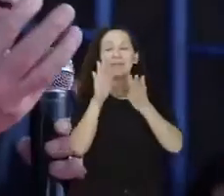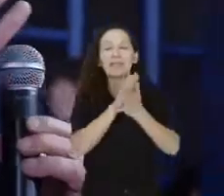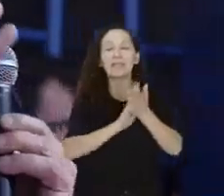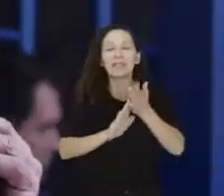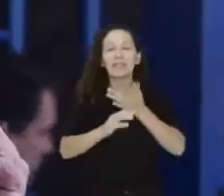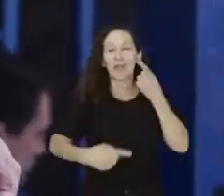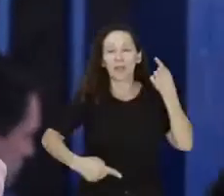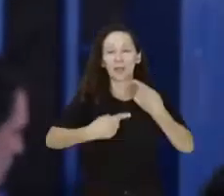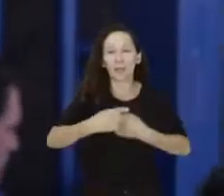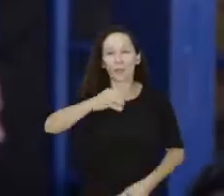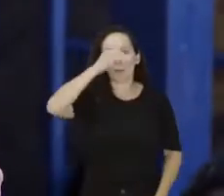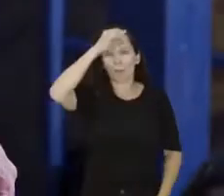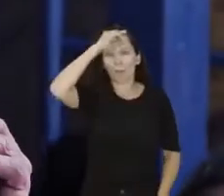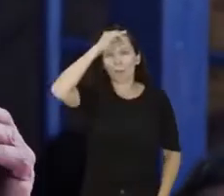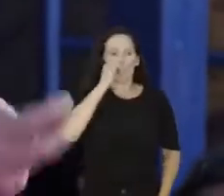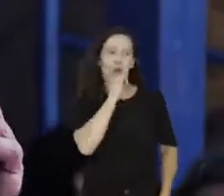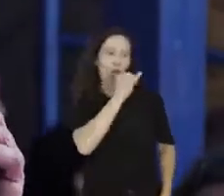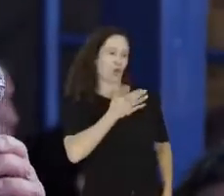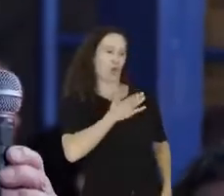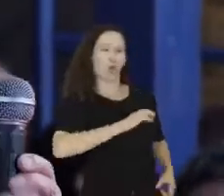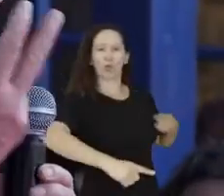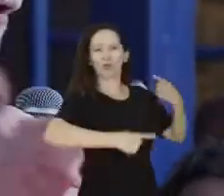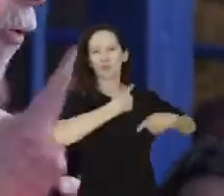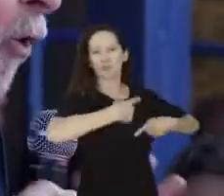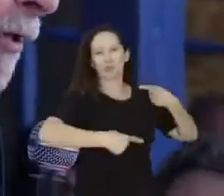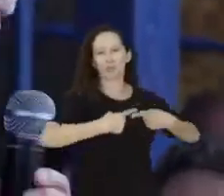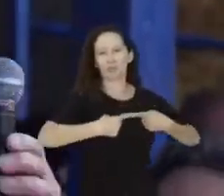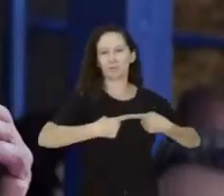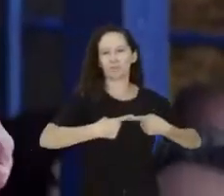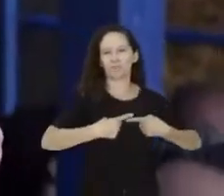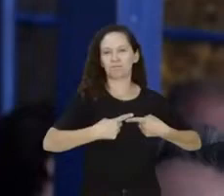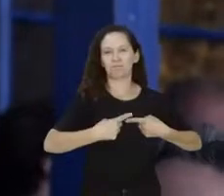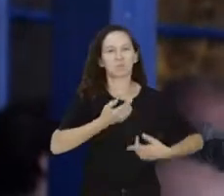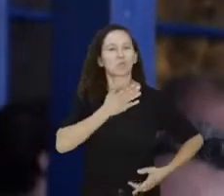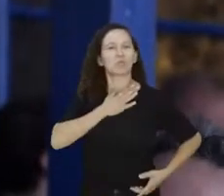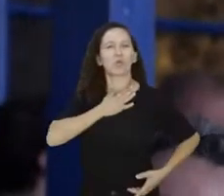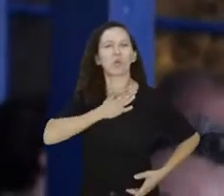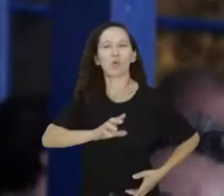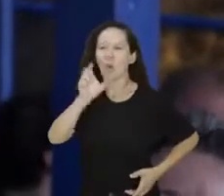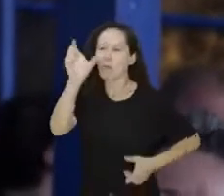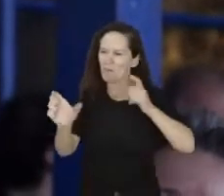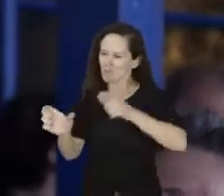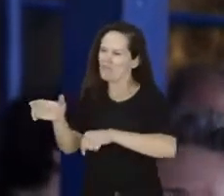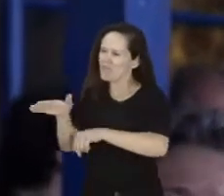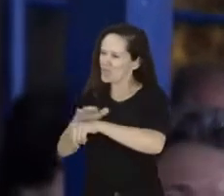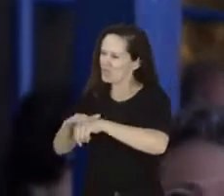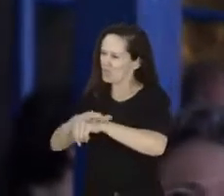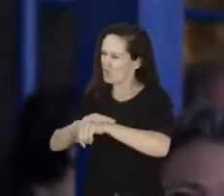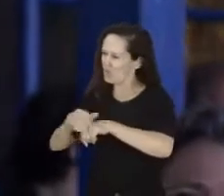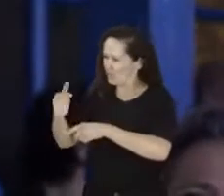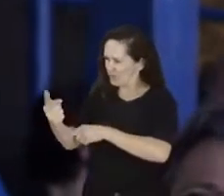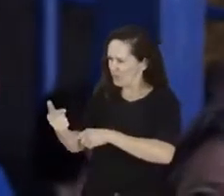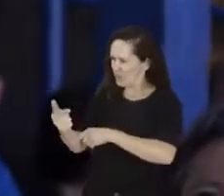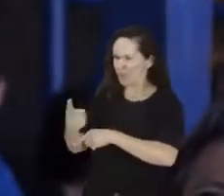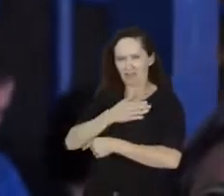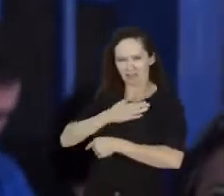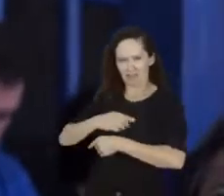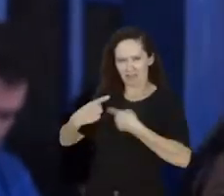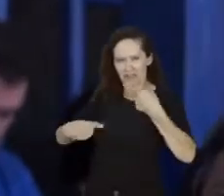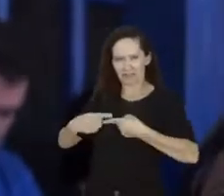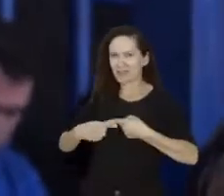gosto de política, não gosto de quem gosta de política. Eu achava que era o máximo de ver